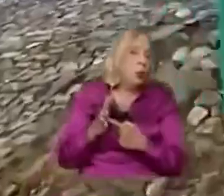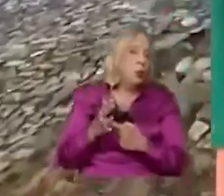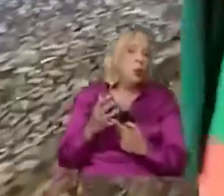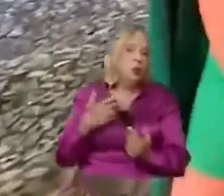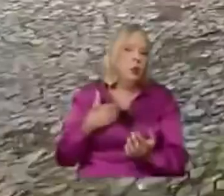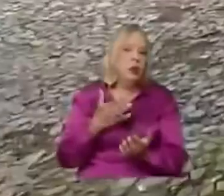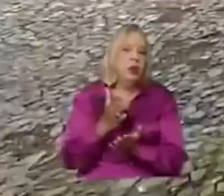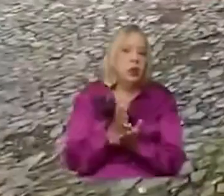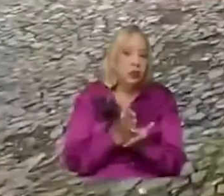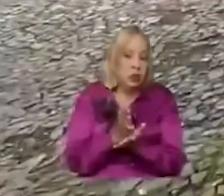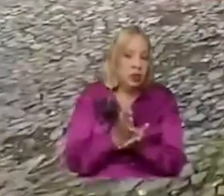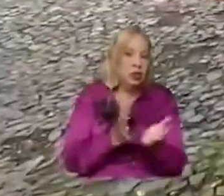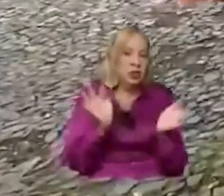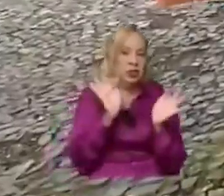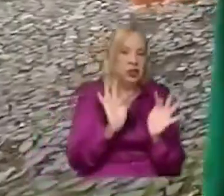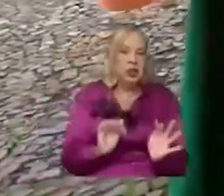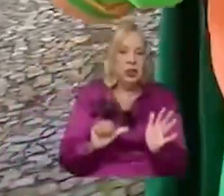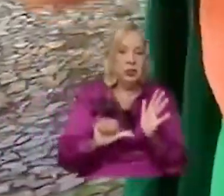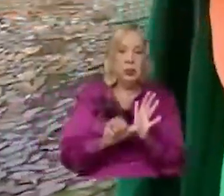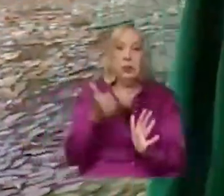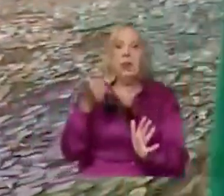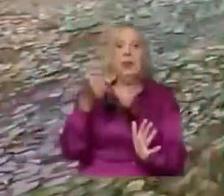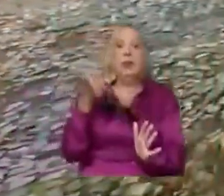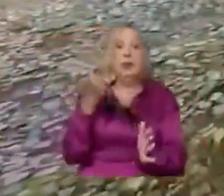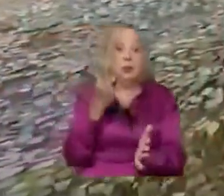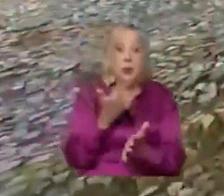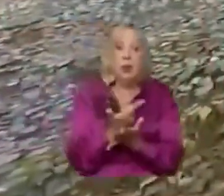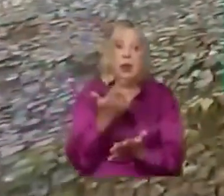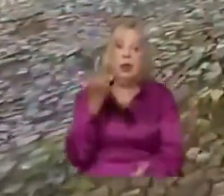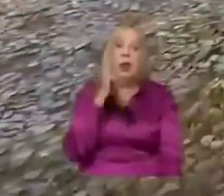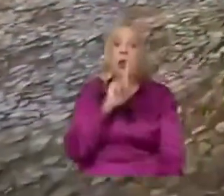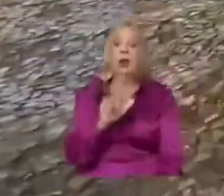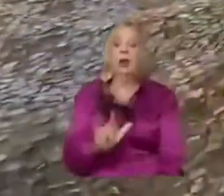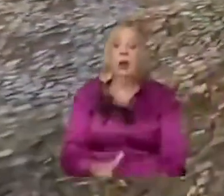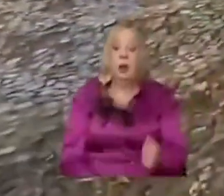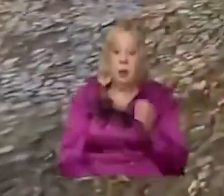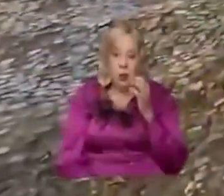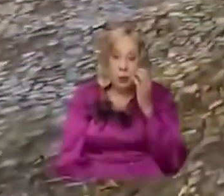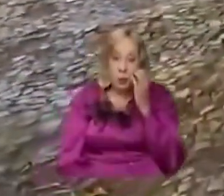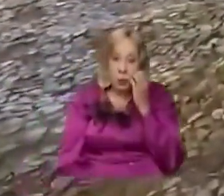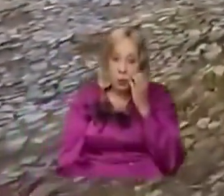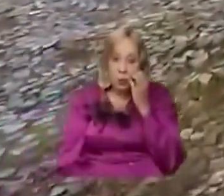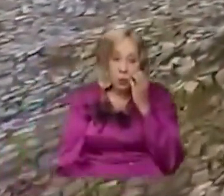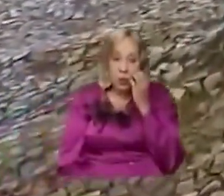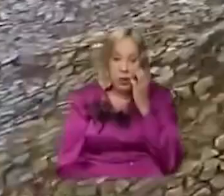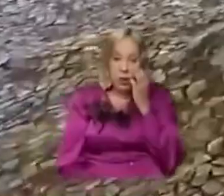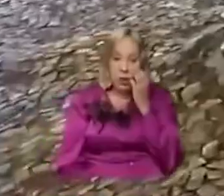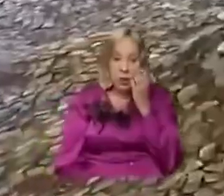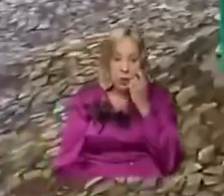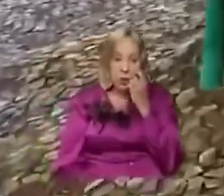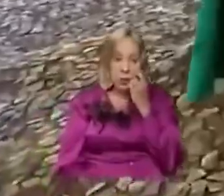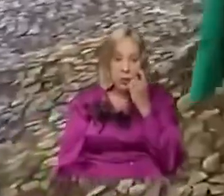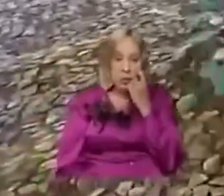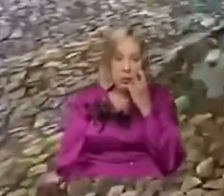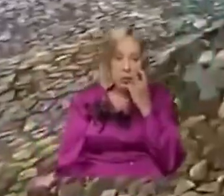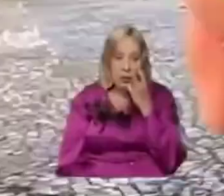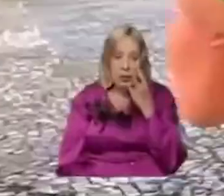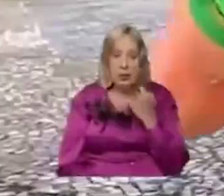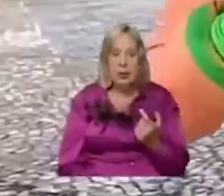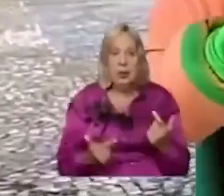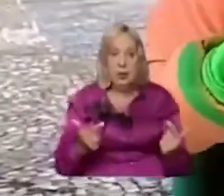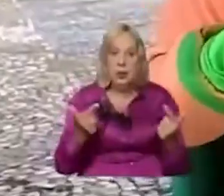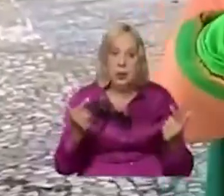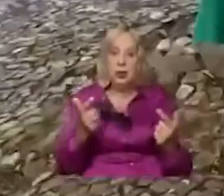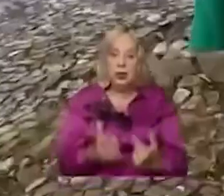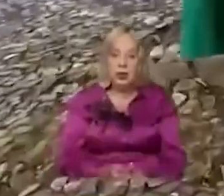Muito feliz. A primeira vez que eu comprei, ganhei. Gente, a primeira vez que ela adquire o Caju Cap e mas já dividiu. Vou continuar comprando,